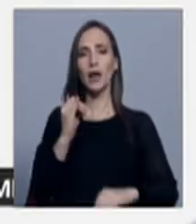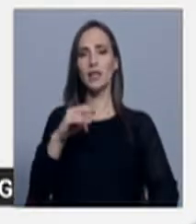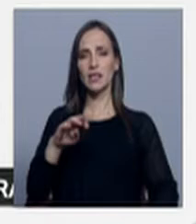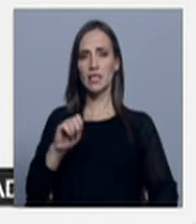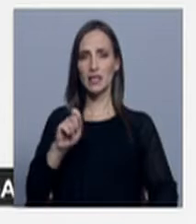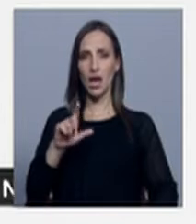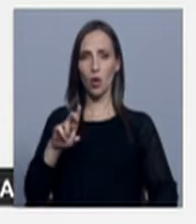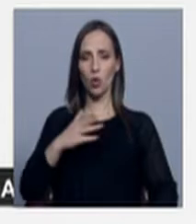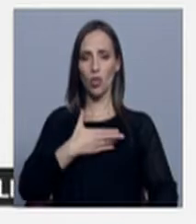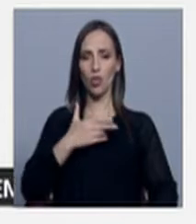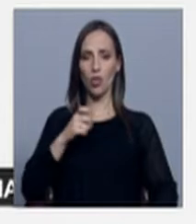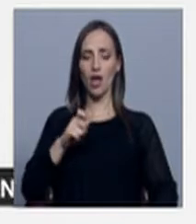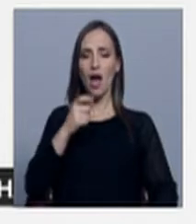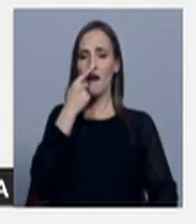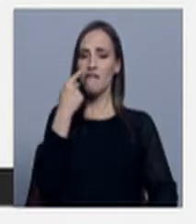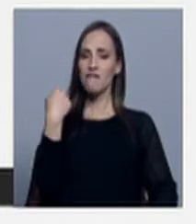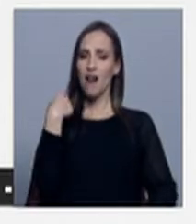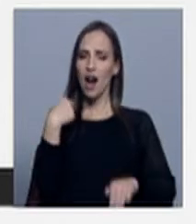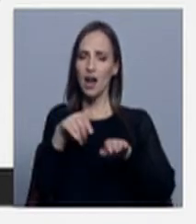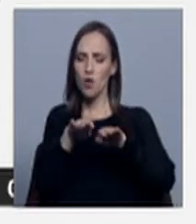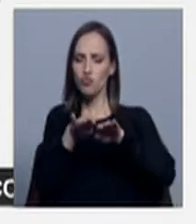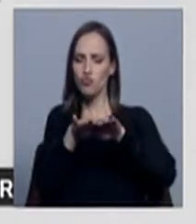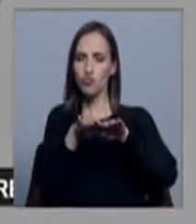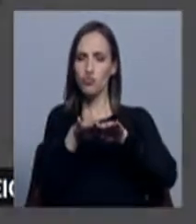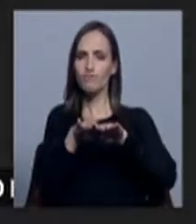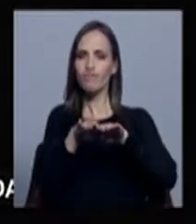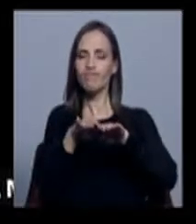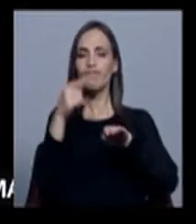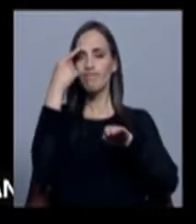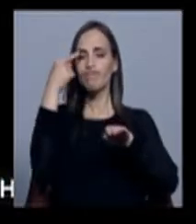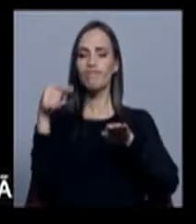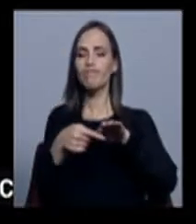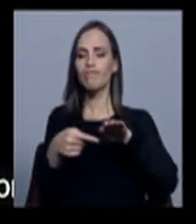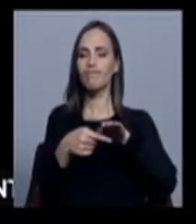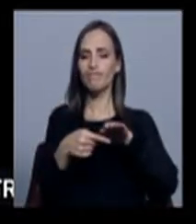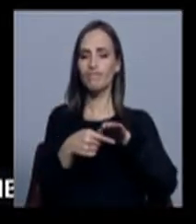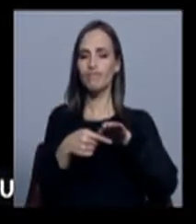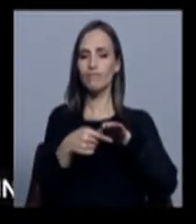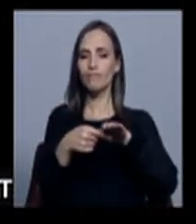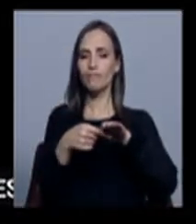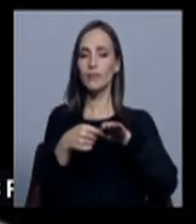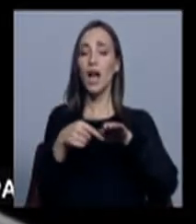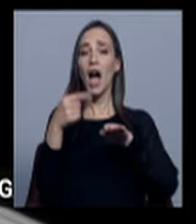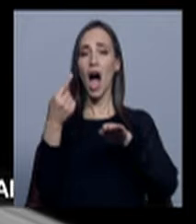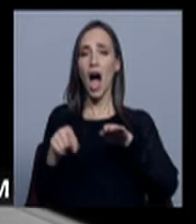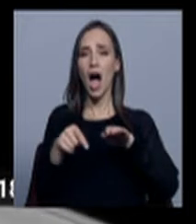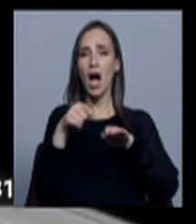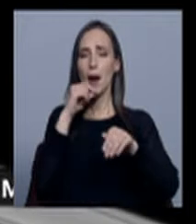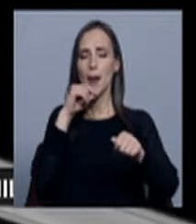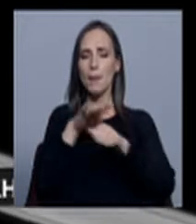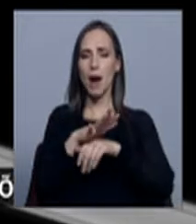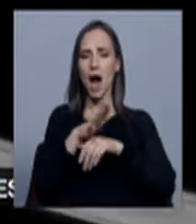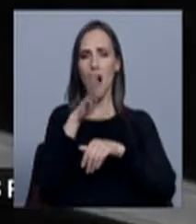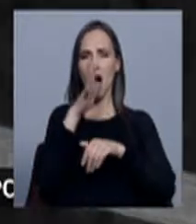falhas tectónicas deste tipo que também denunciam que por baixo da superfície gélida há um oceano de água líquida,